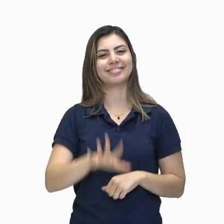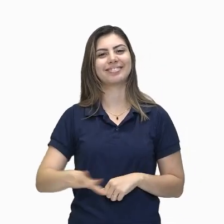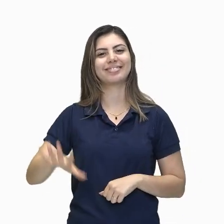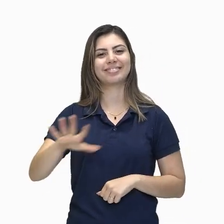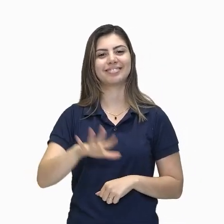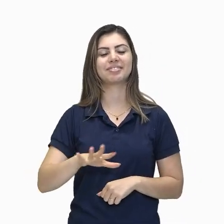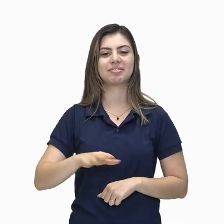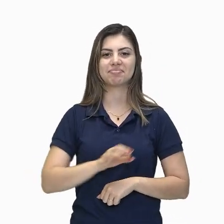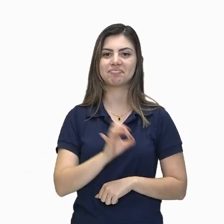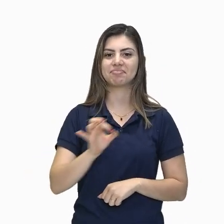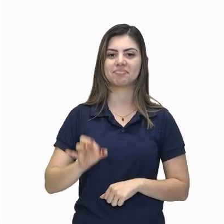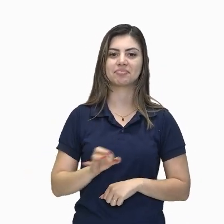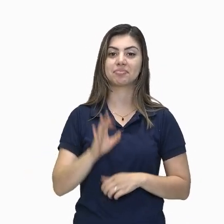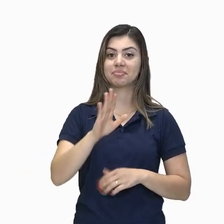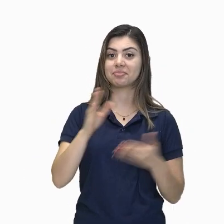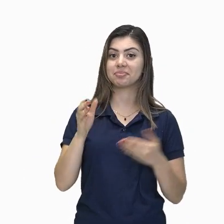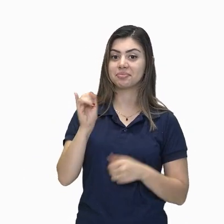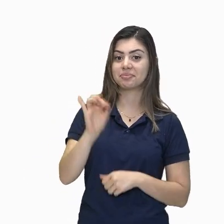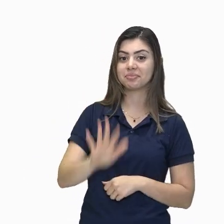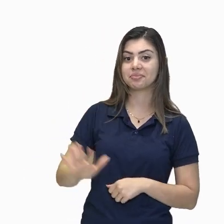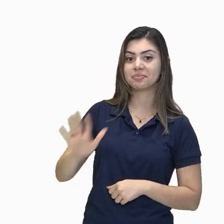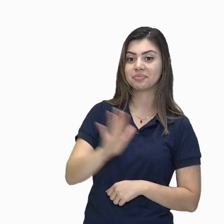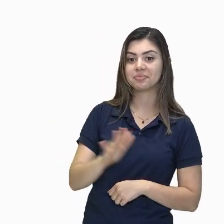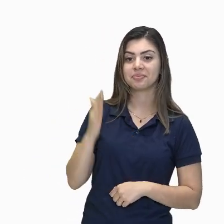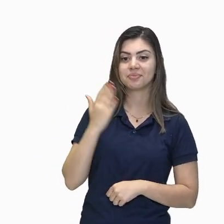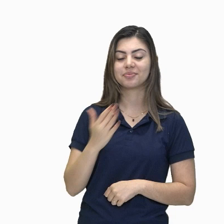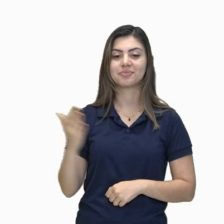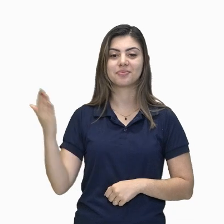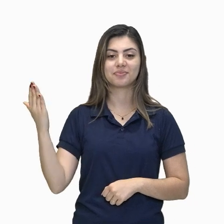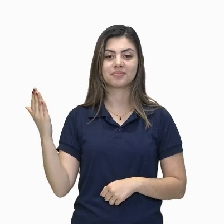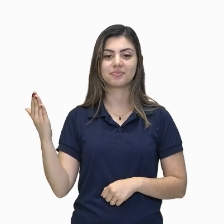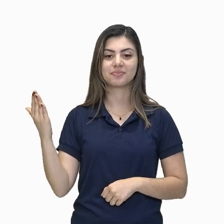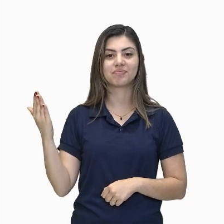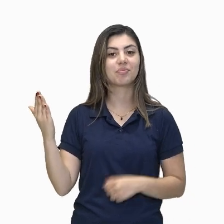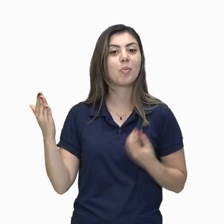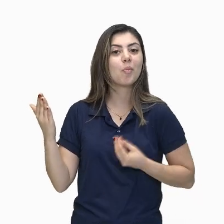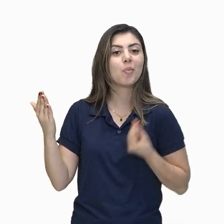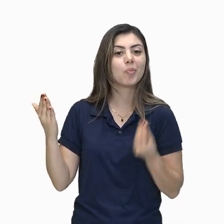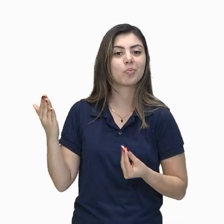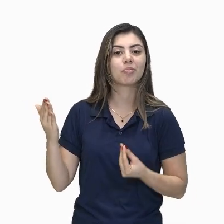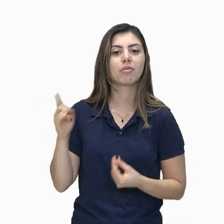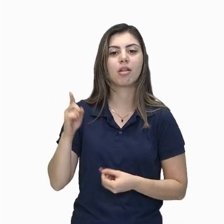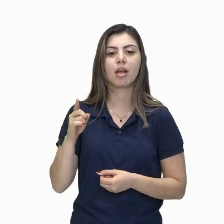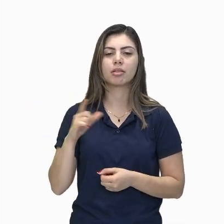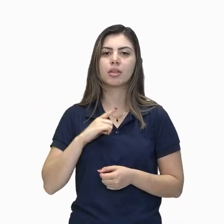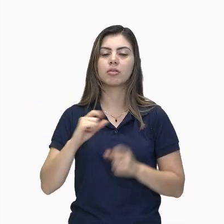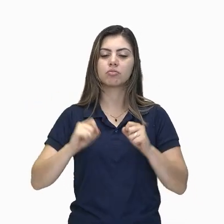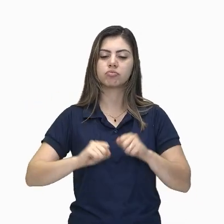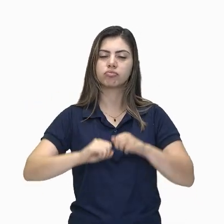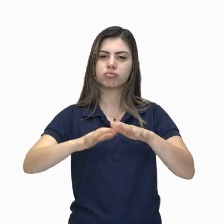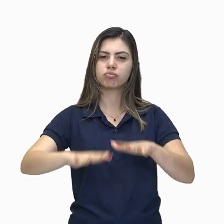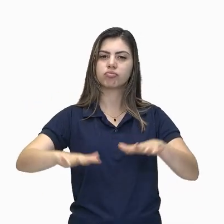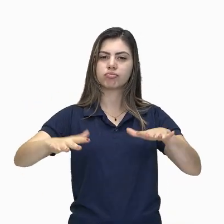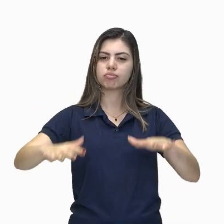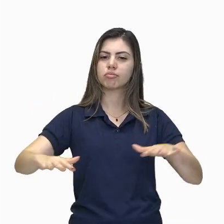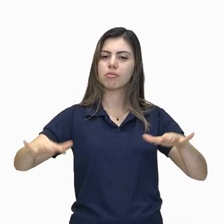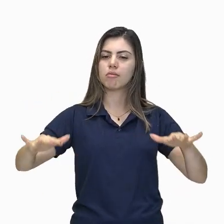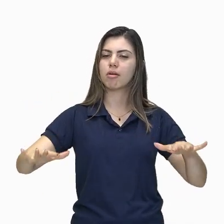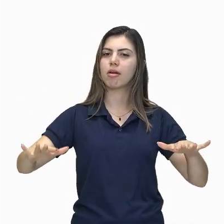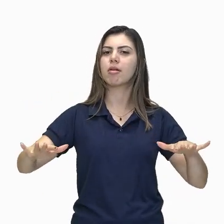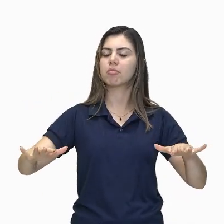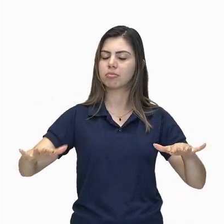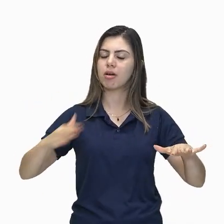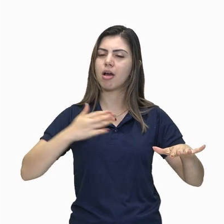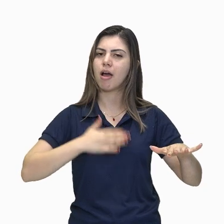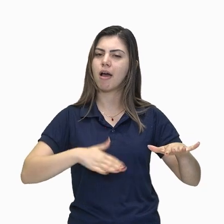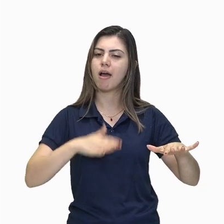aí, ok? Olha essa imagem aí, vai aparecer, olha aí, ó. Ela tá tipo aí, né, num lago bem grande, né? E